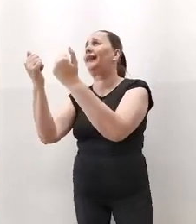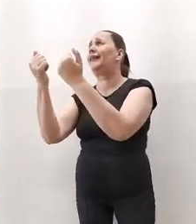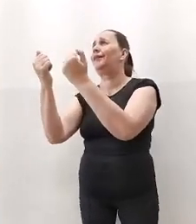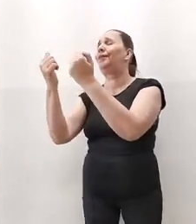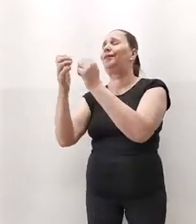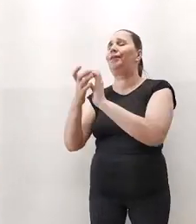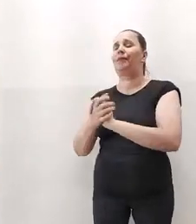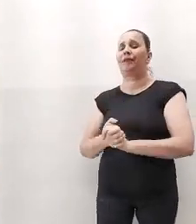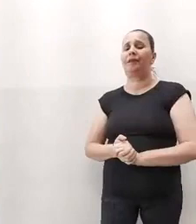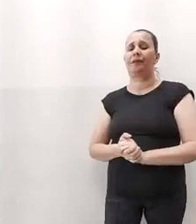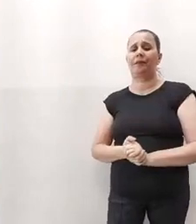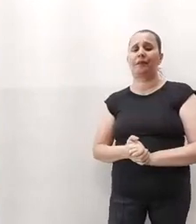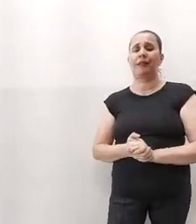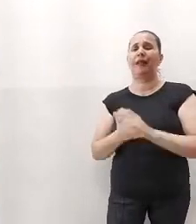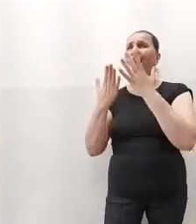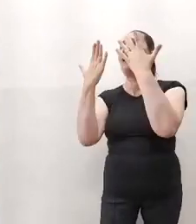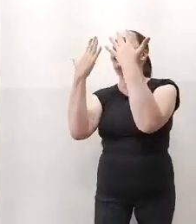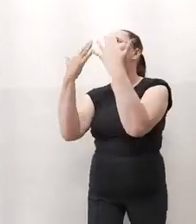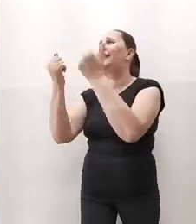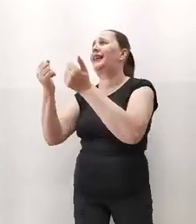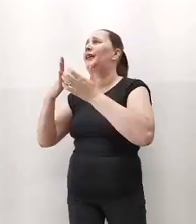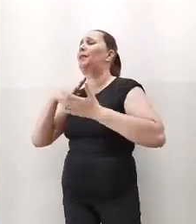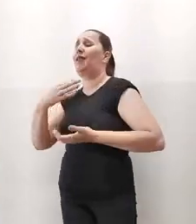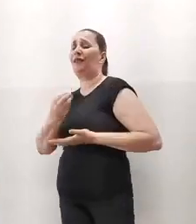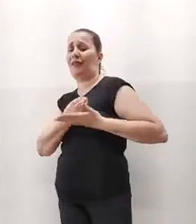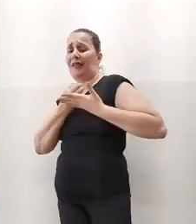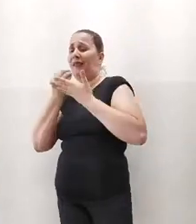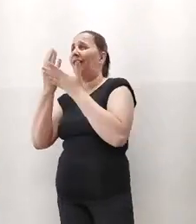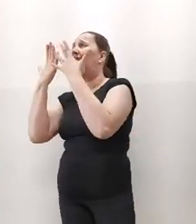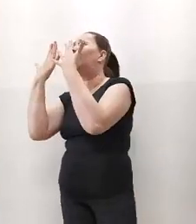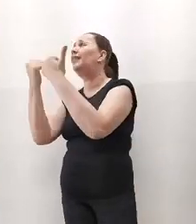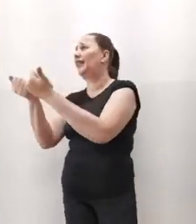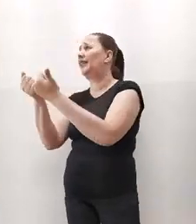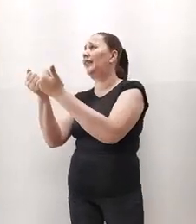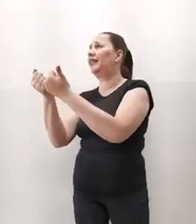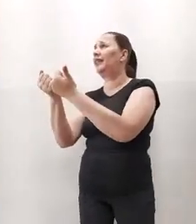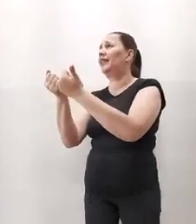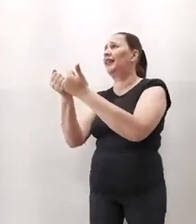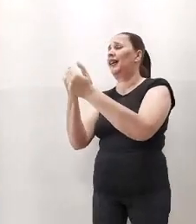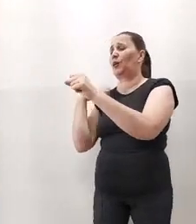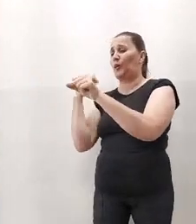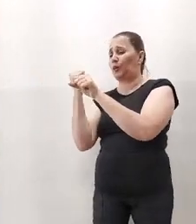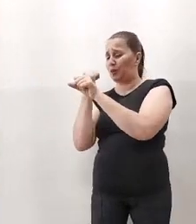Deus. Aceite essa minha vida, aceite essa minha construção.